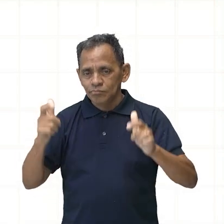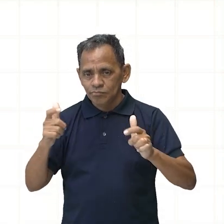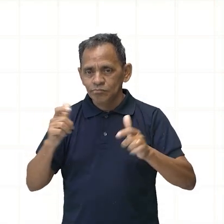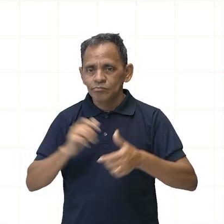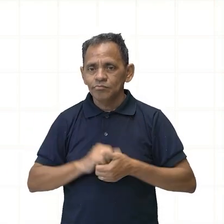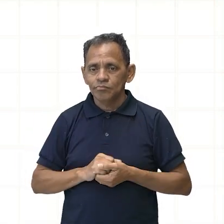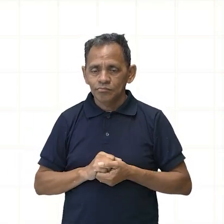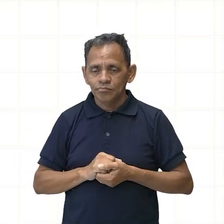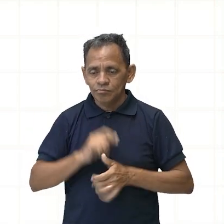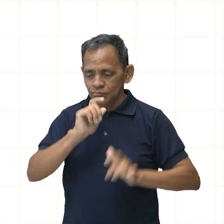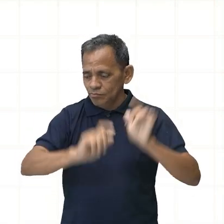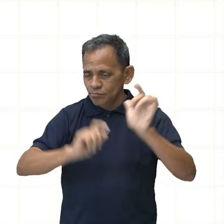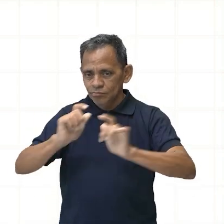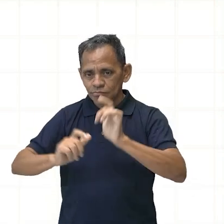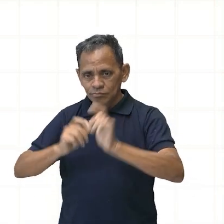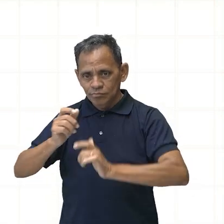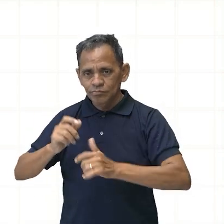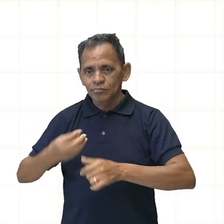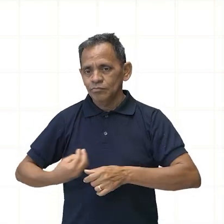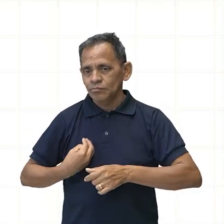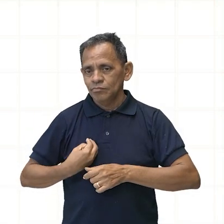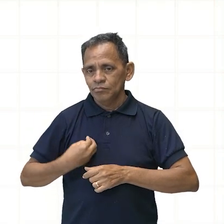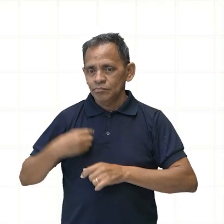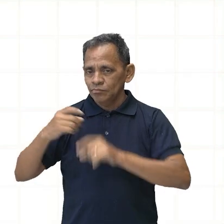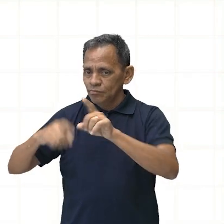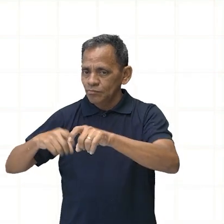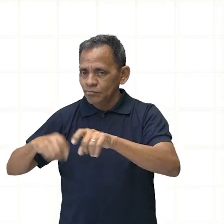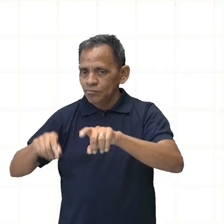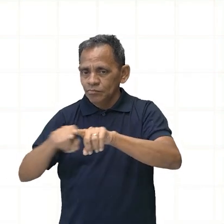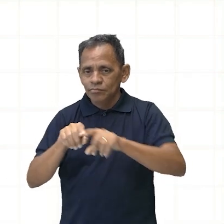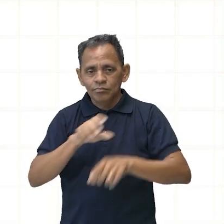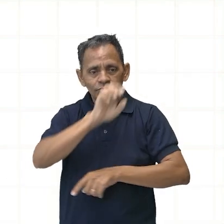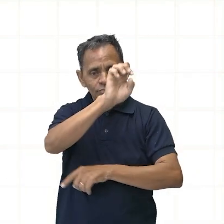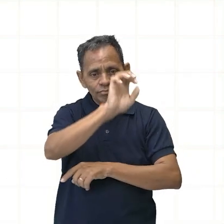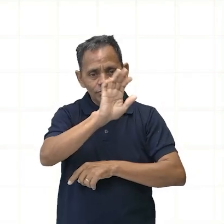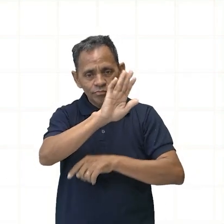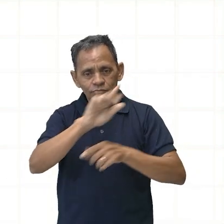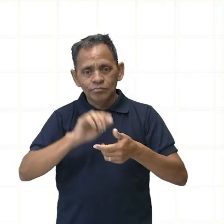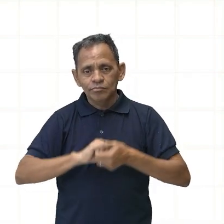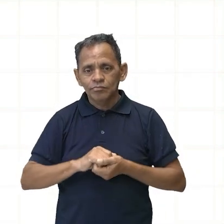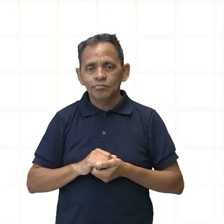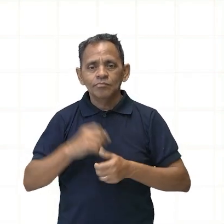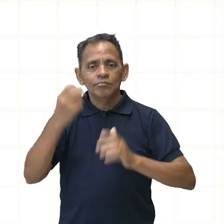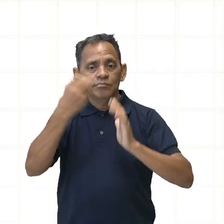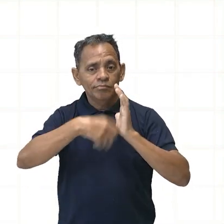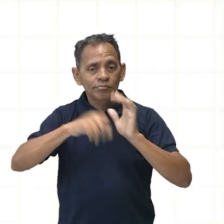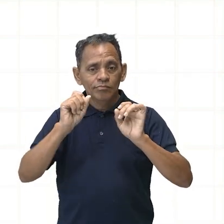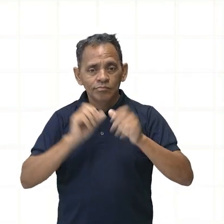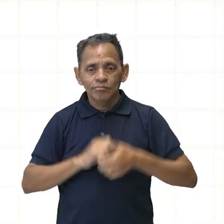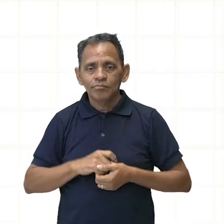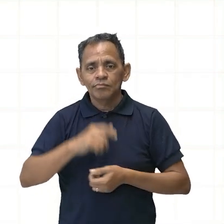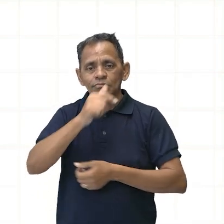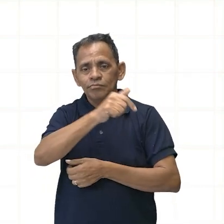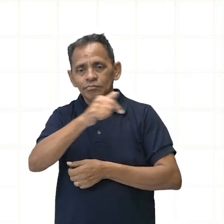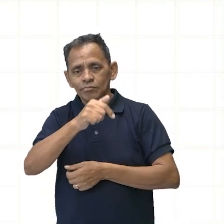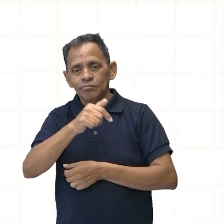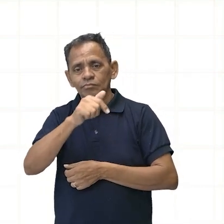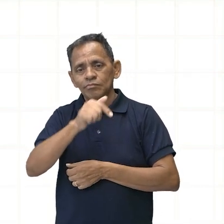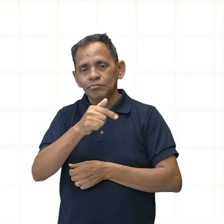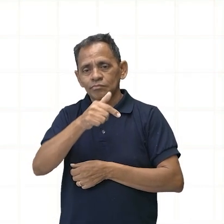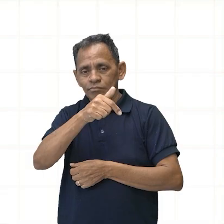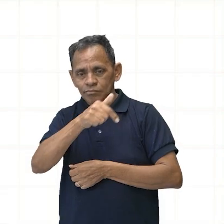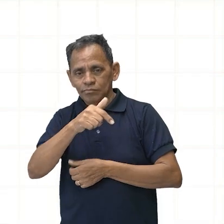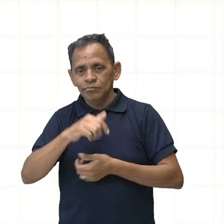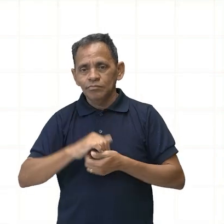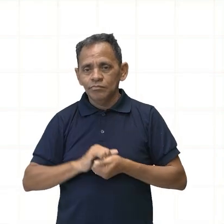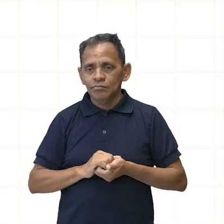África vivendo no campo, certo? A Europa já tem taxa mais elevada de urbanização, 75,7%. América Latina